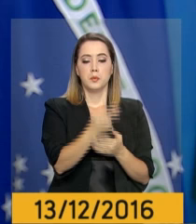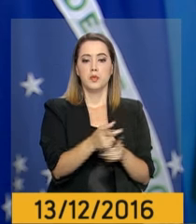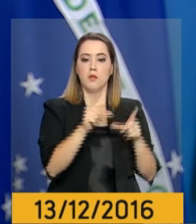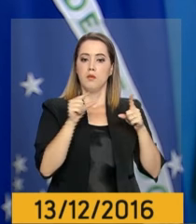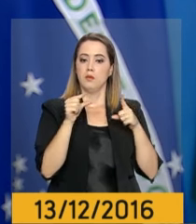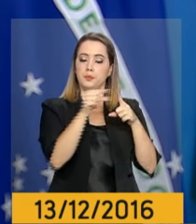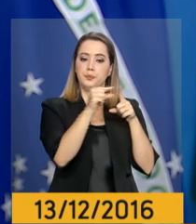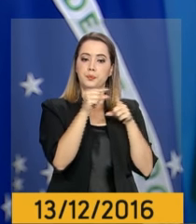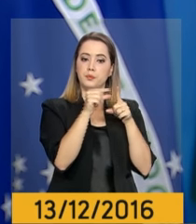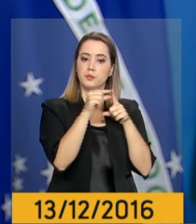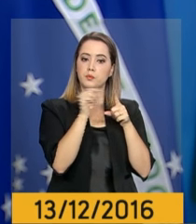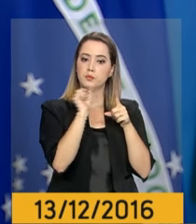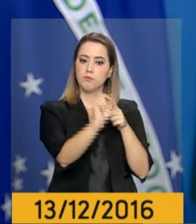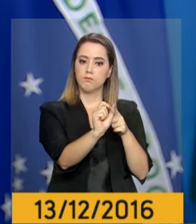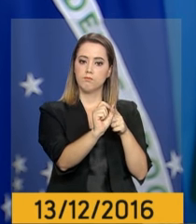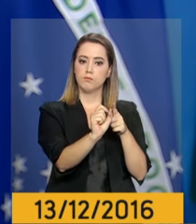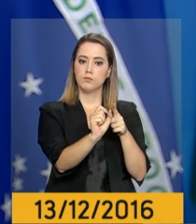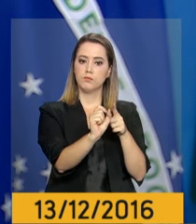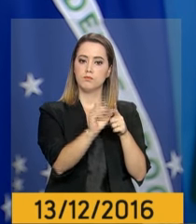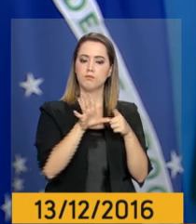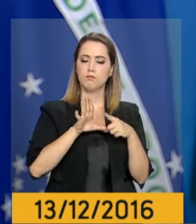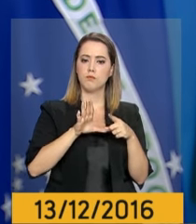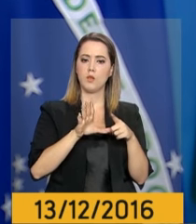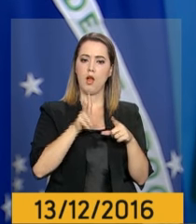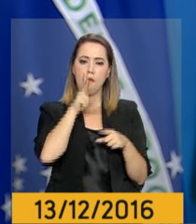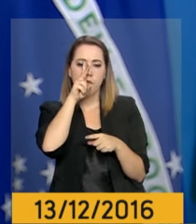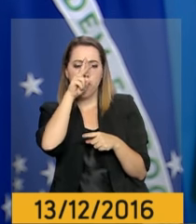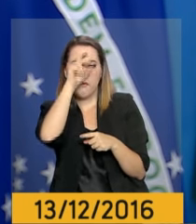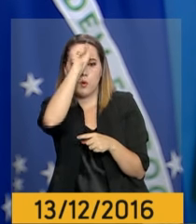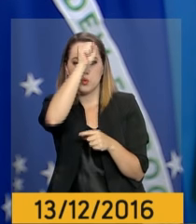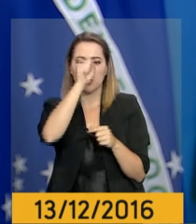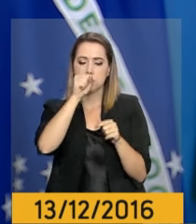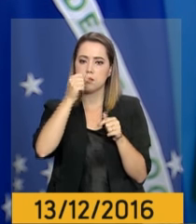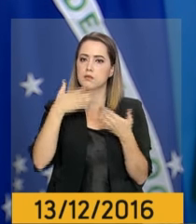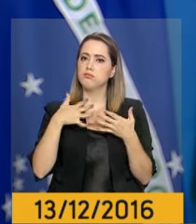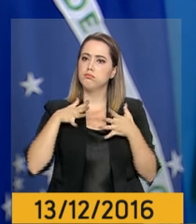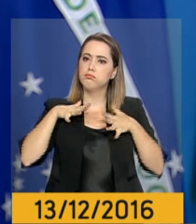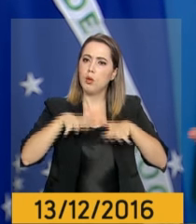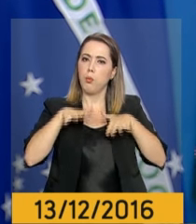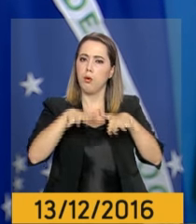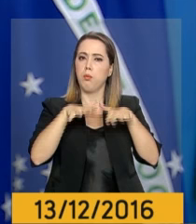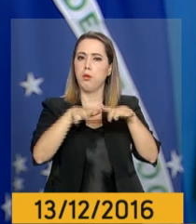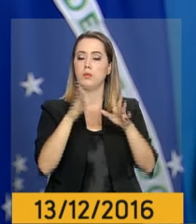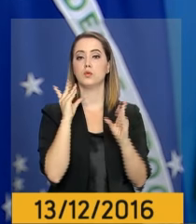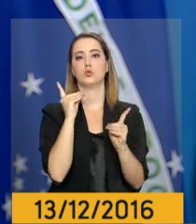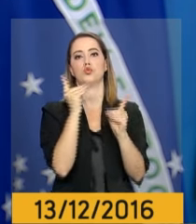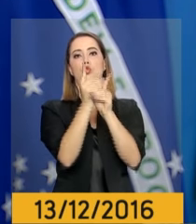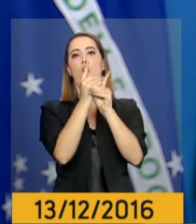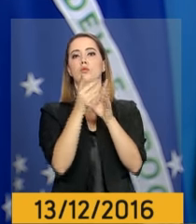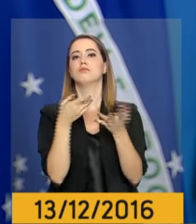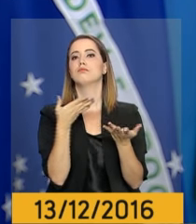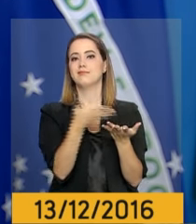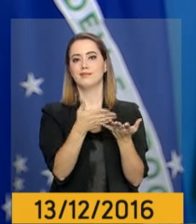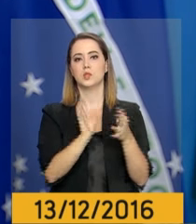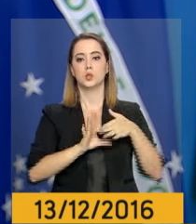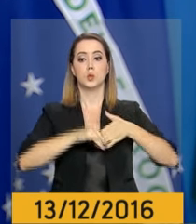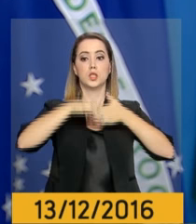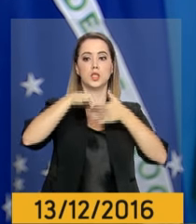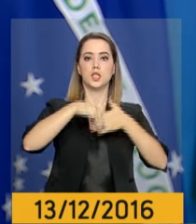a palavra eh, digamos assim, que é a força mobilizadora deste encontro em que vários líderes foram